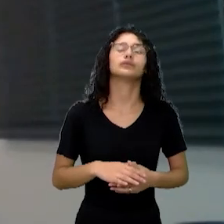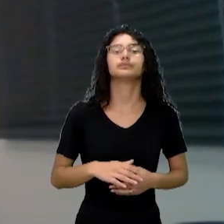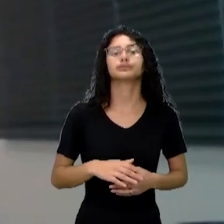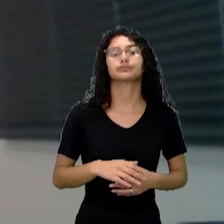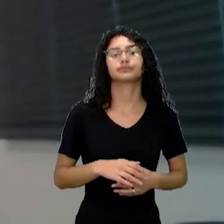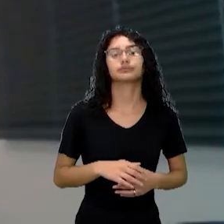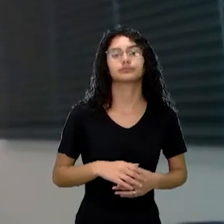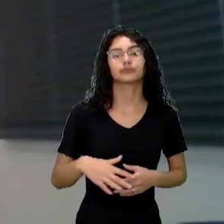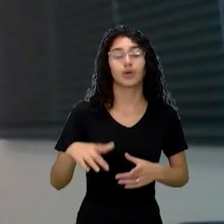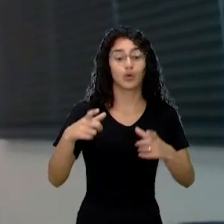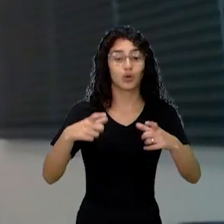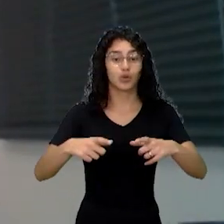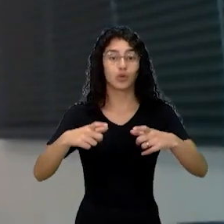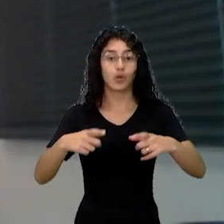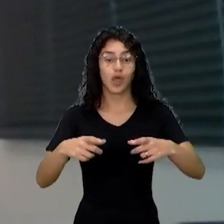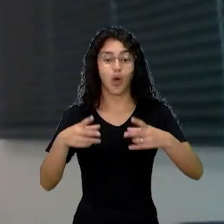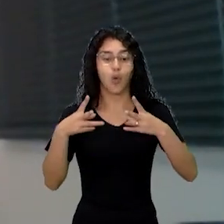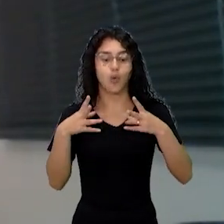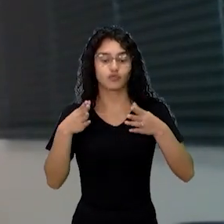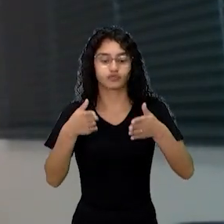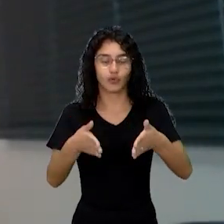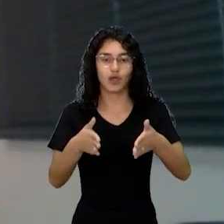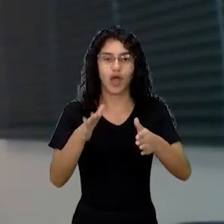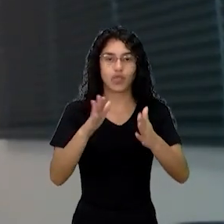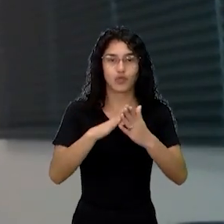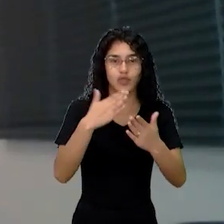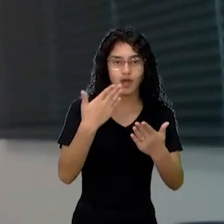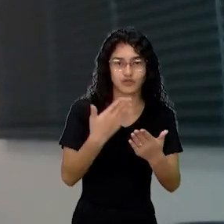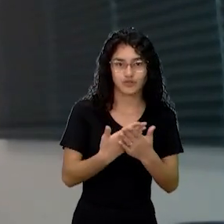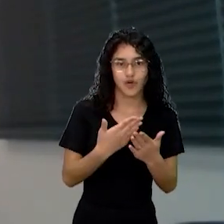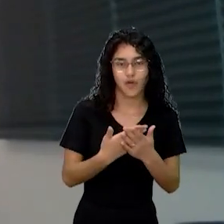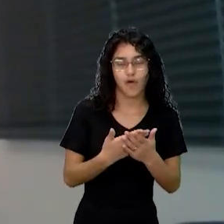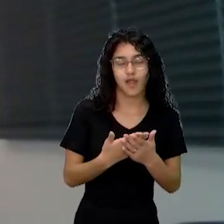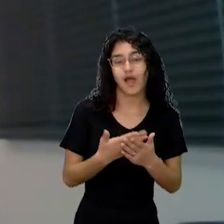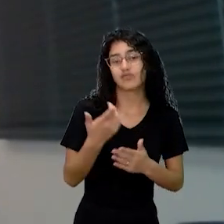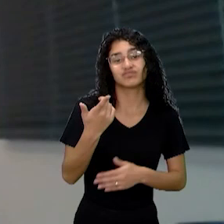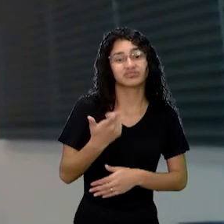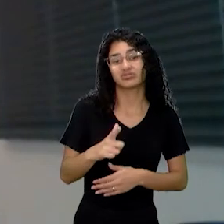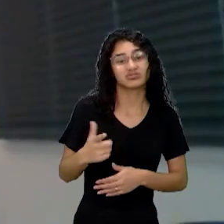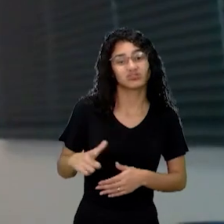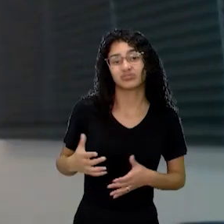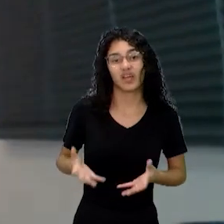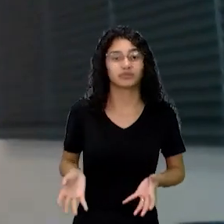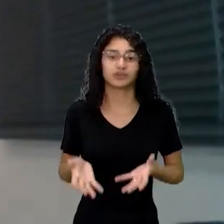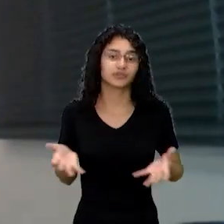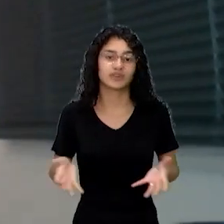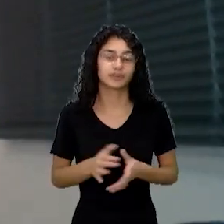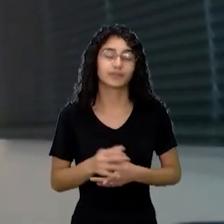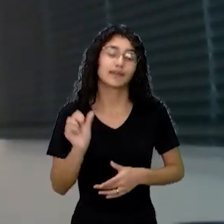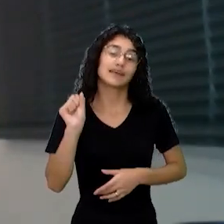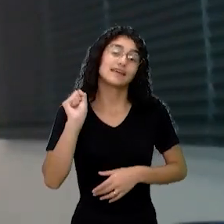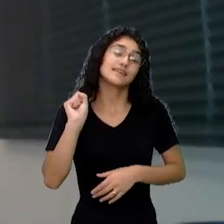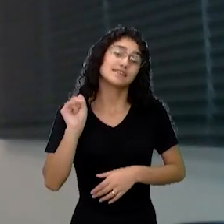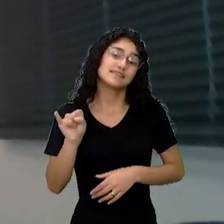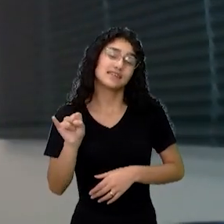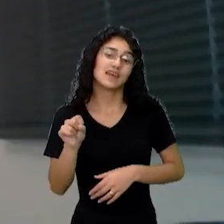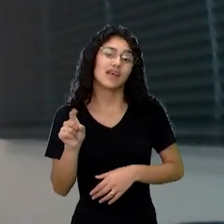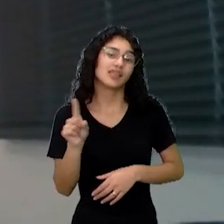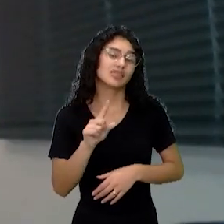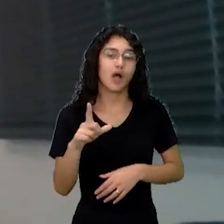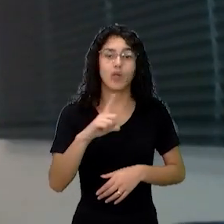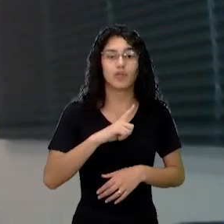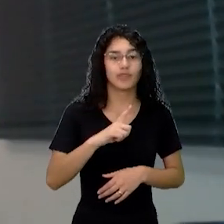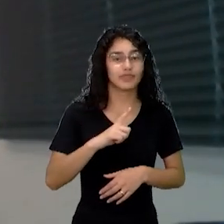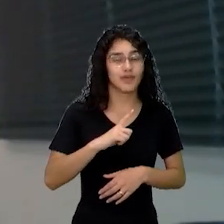que faça com que eu fique interessado no contexto da escola, eu não vou demonstrar essa motivação. E se eu tenho um ambiente que não me